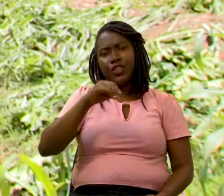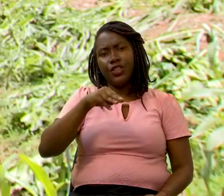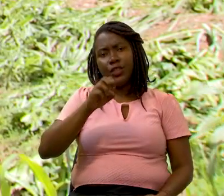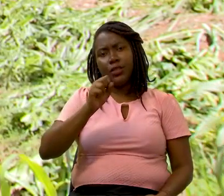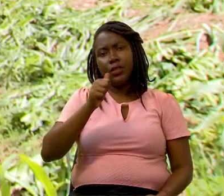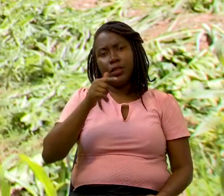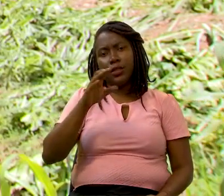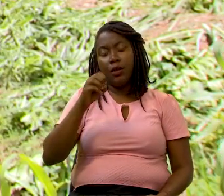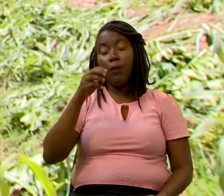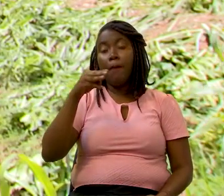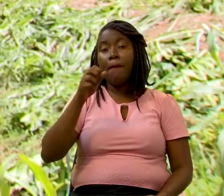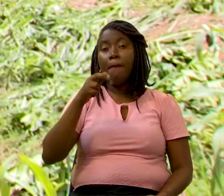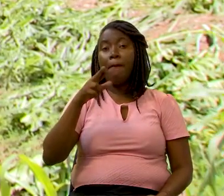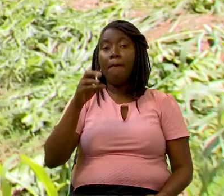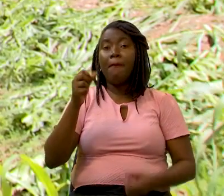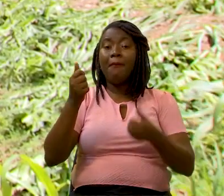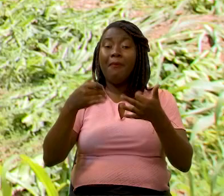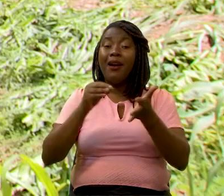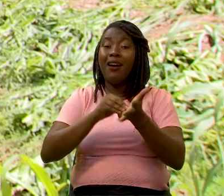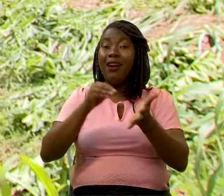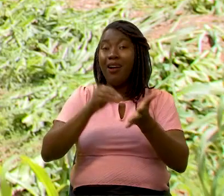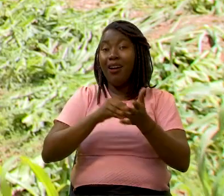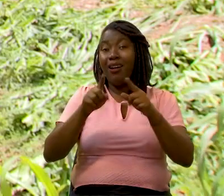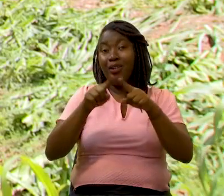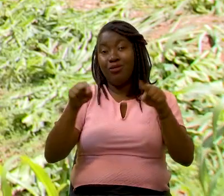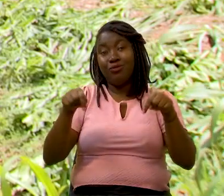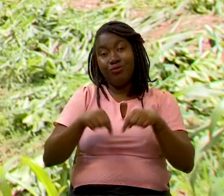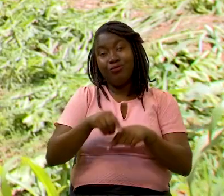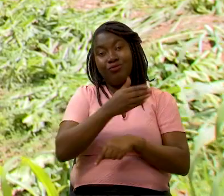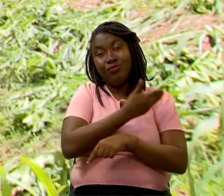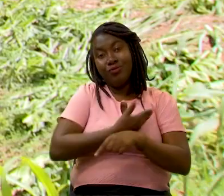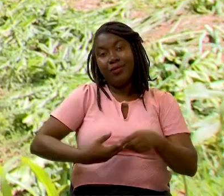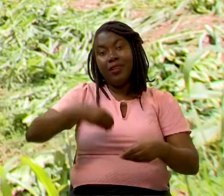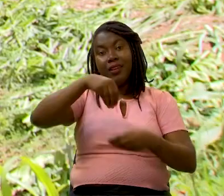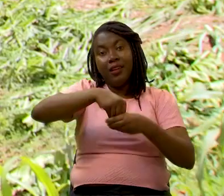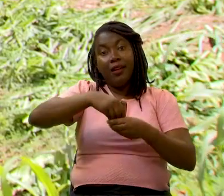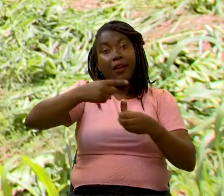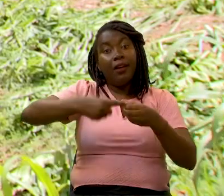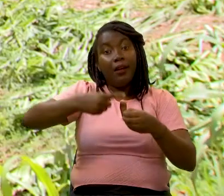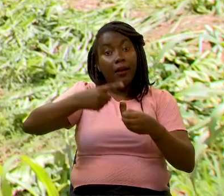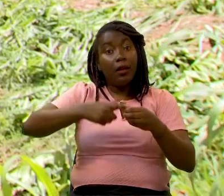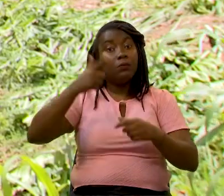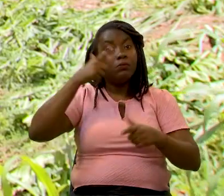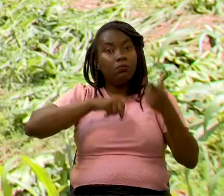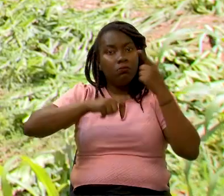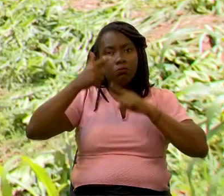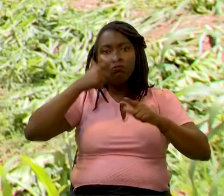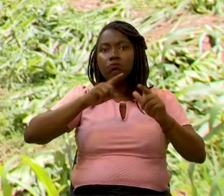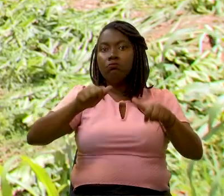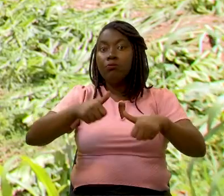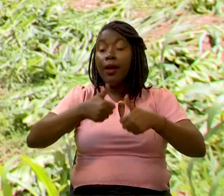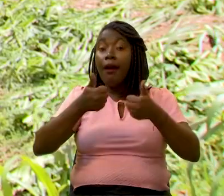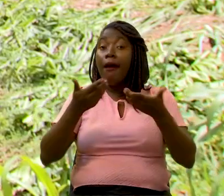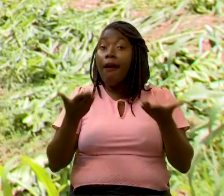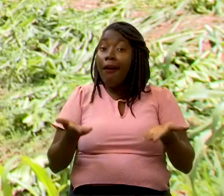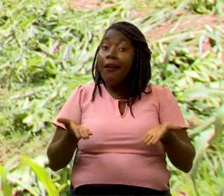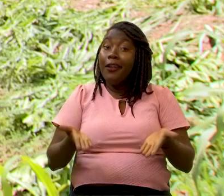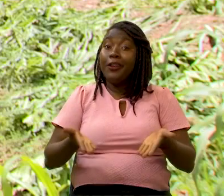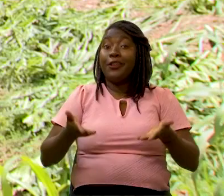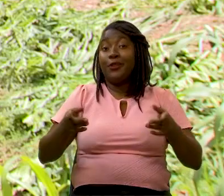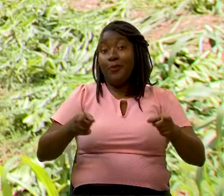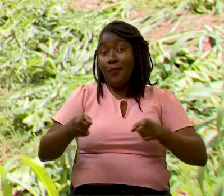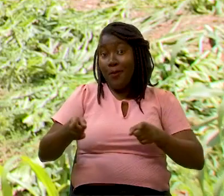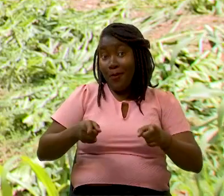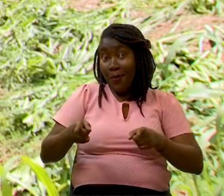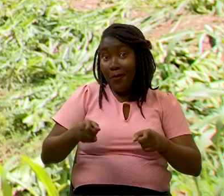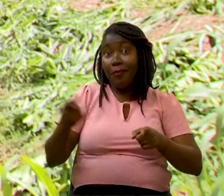Marcos, e ela veio falando sobre a questão da carência de espaços públicos dentro do bairro e que fossem espaços públicos funcionais. E aí,